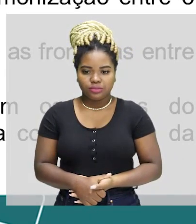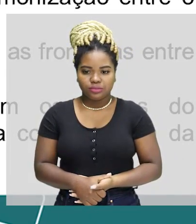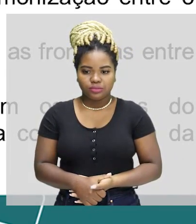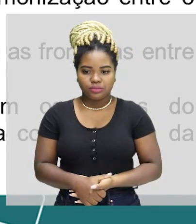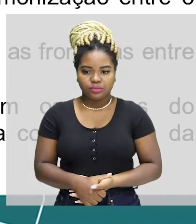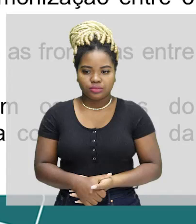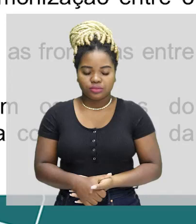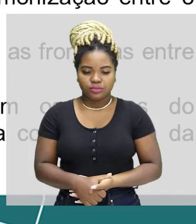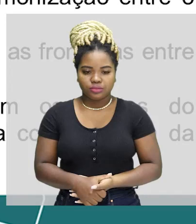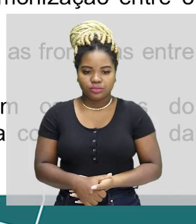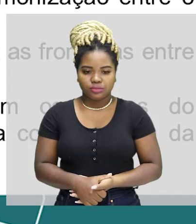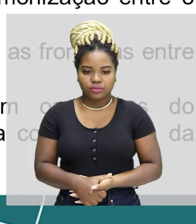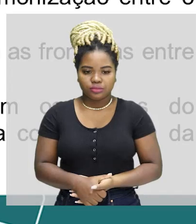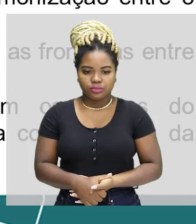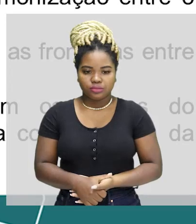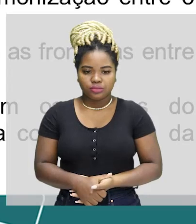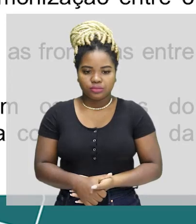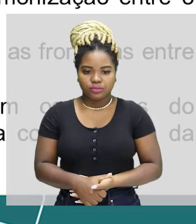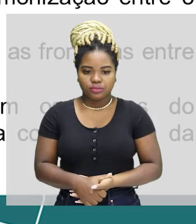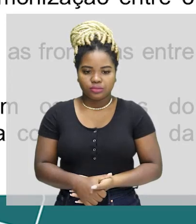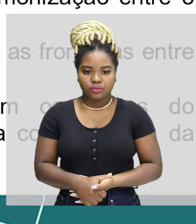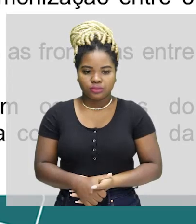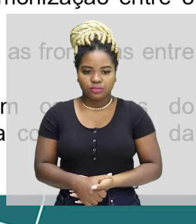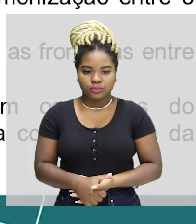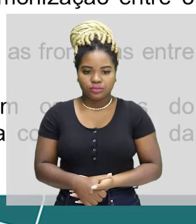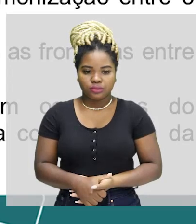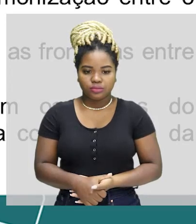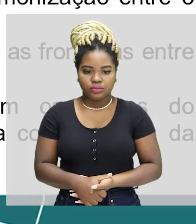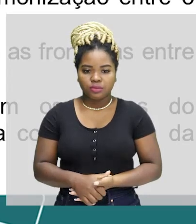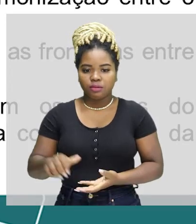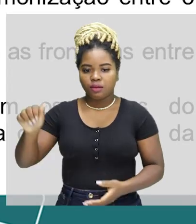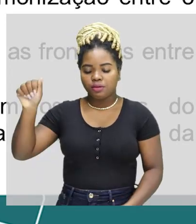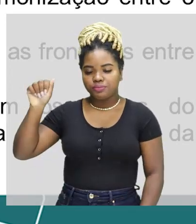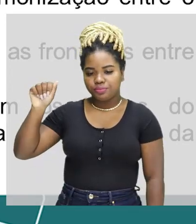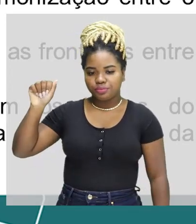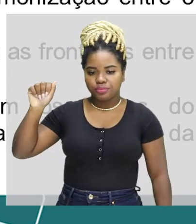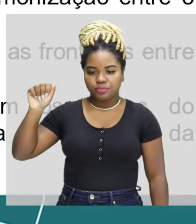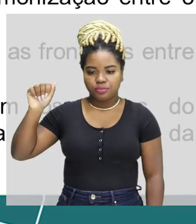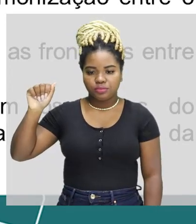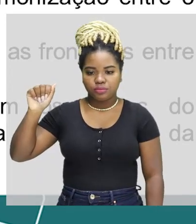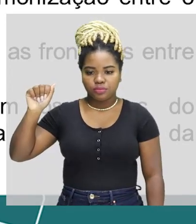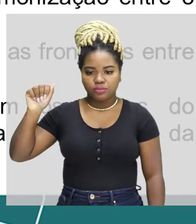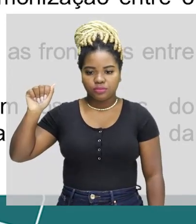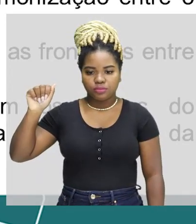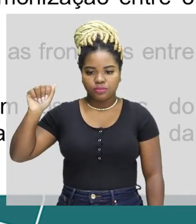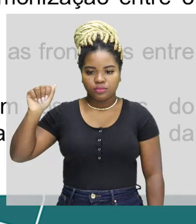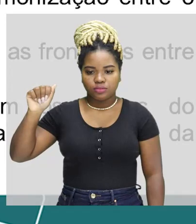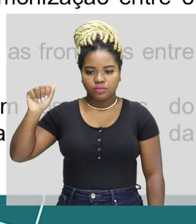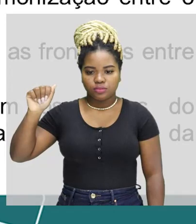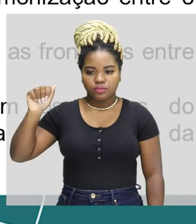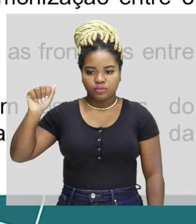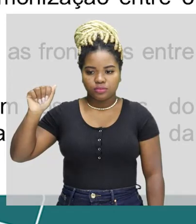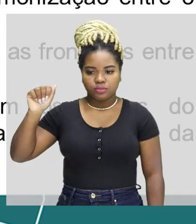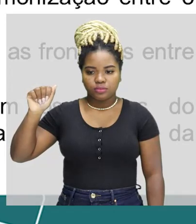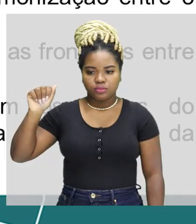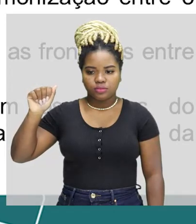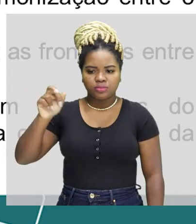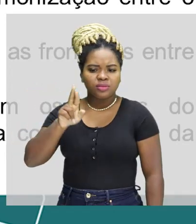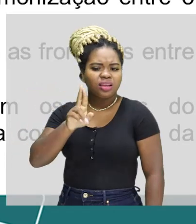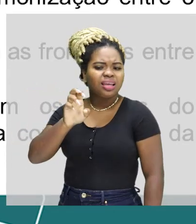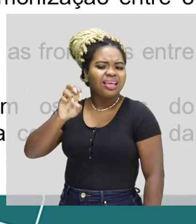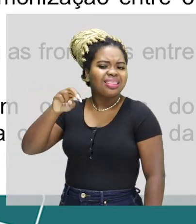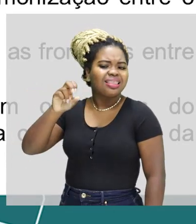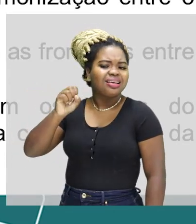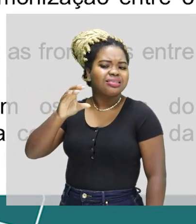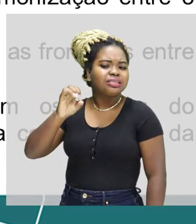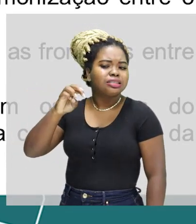o que é correto afirmar? Olha só. Seus fundamentos foram estabelecidos durante o Renascimento. Epa, o Renascimento